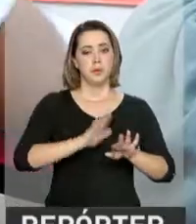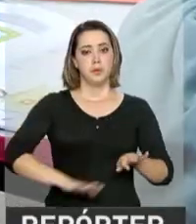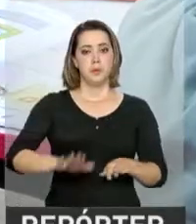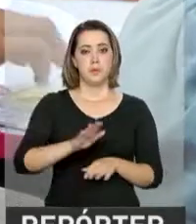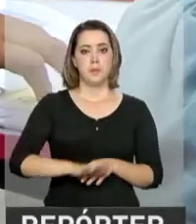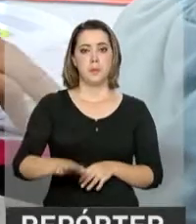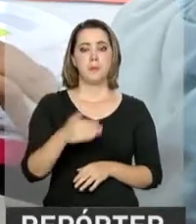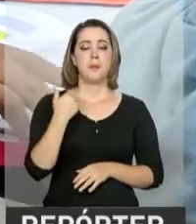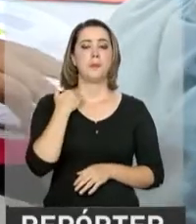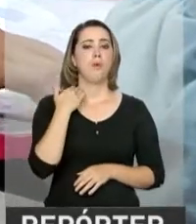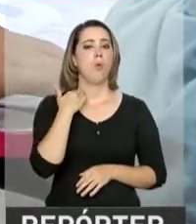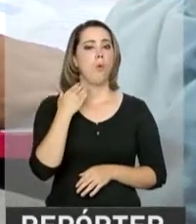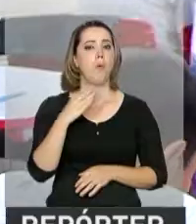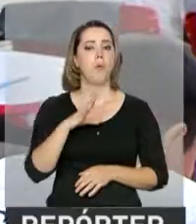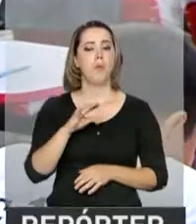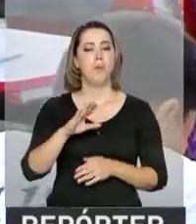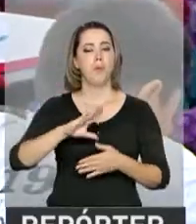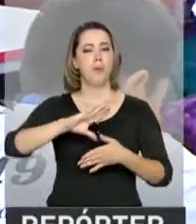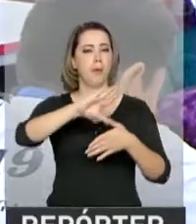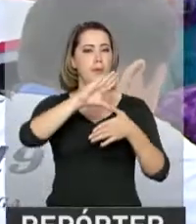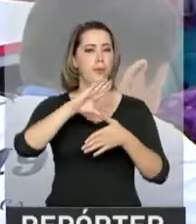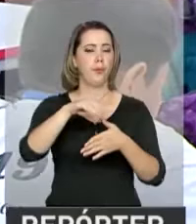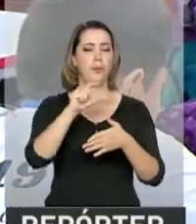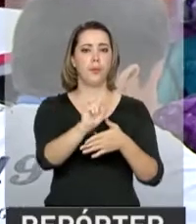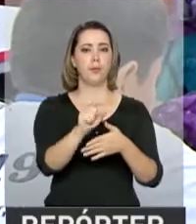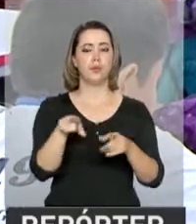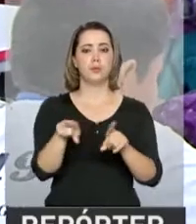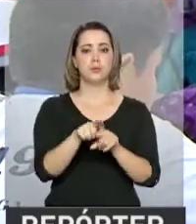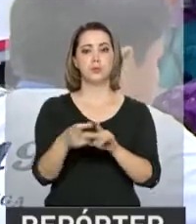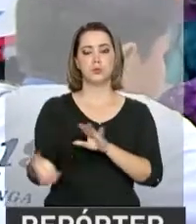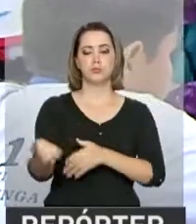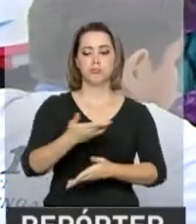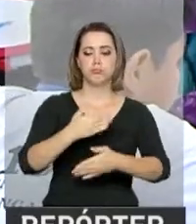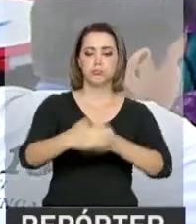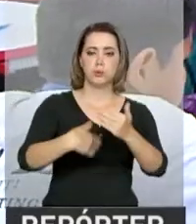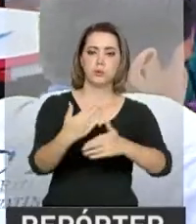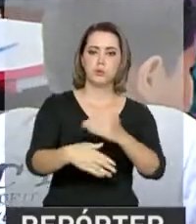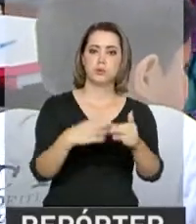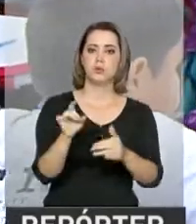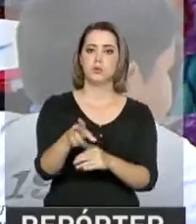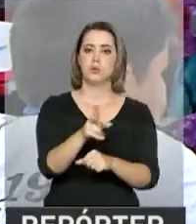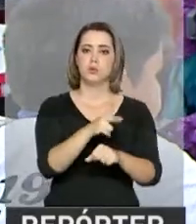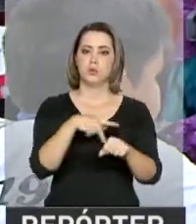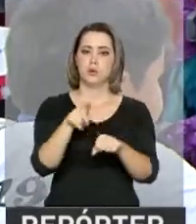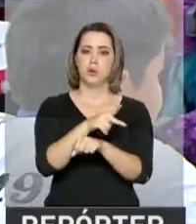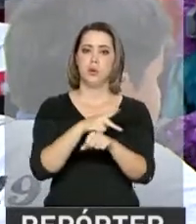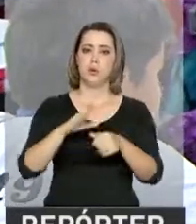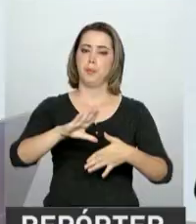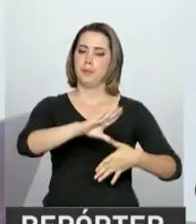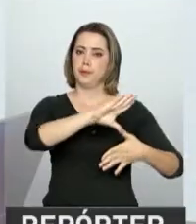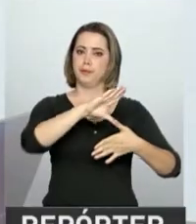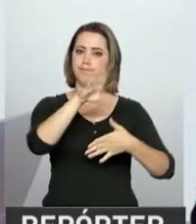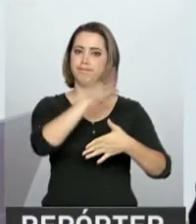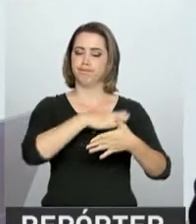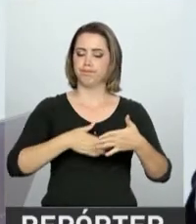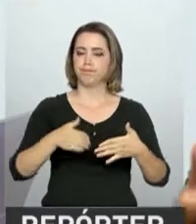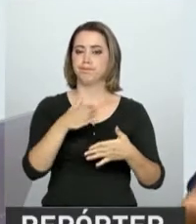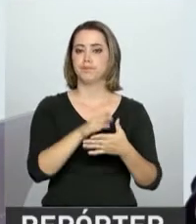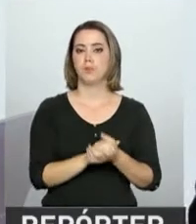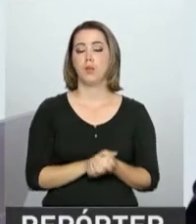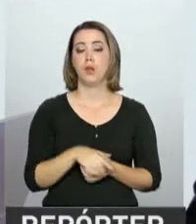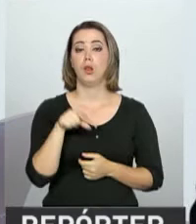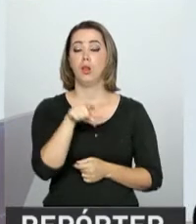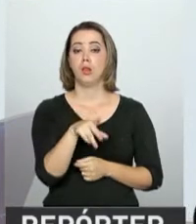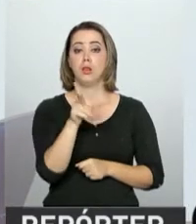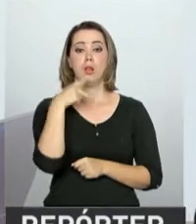O Banco Interamericano cuida de projetos de desenvolvimento apenas em países do continente americano. Além da